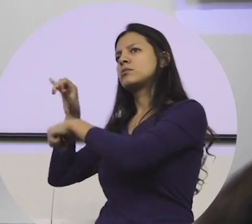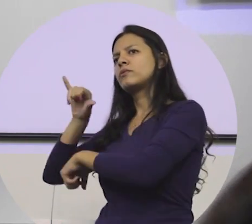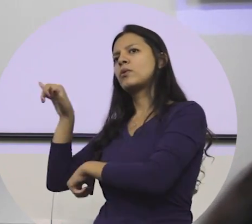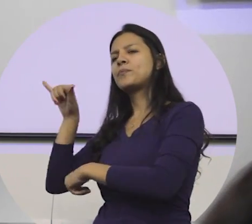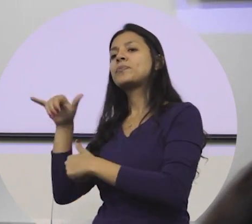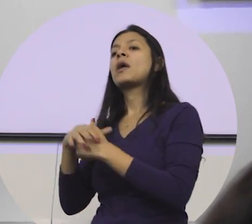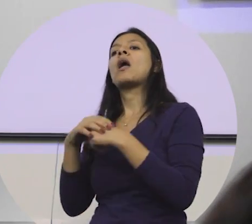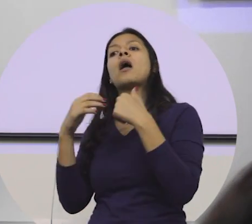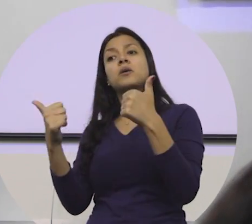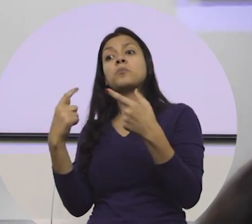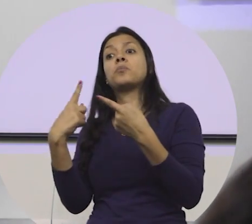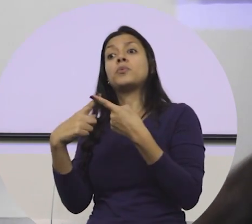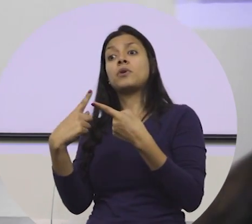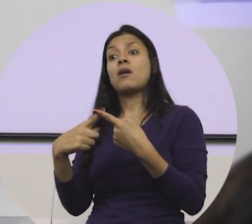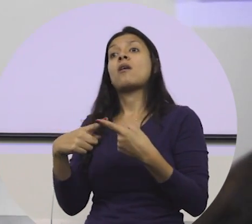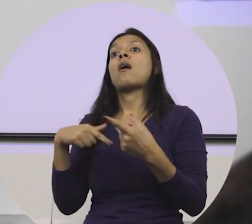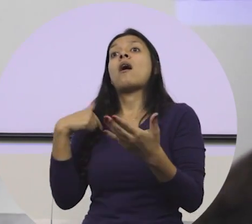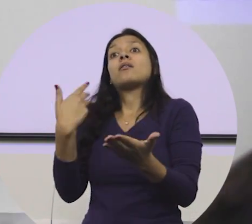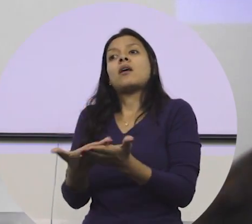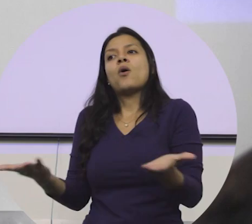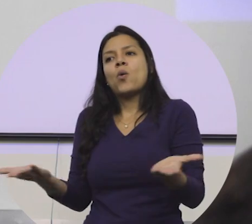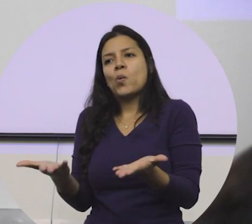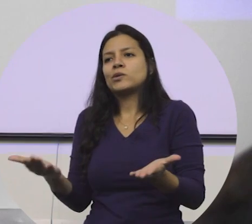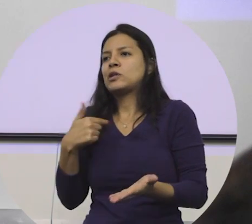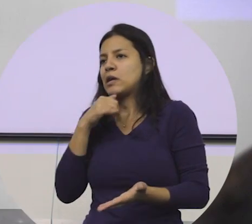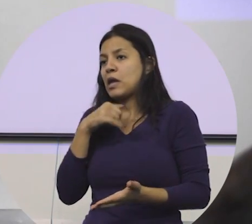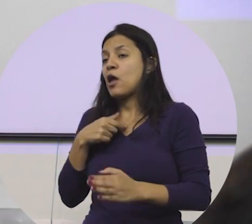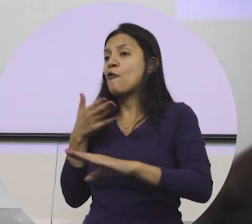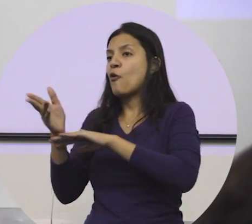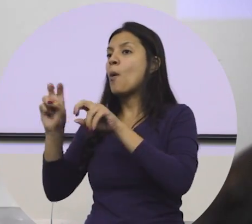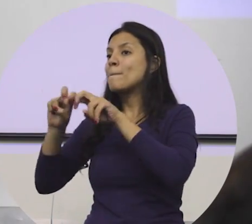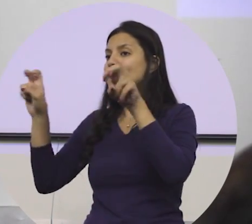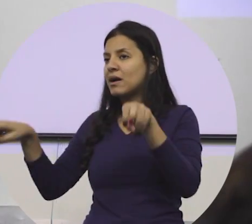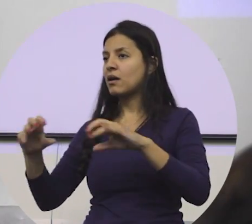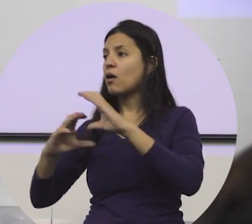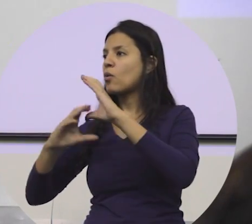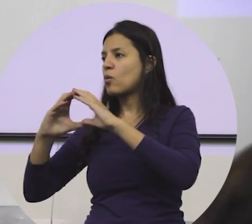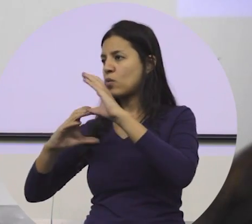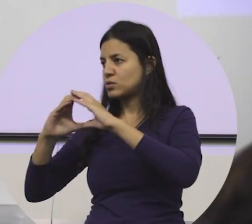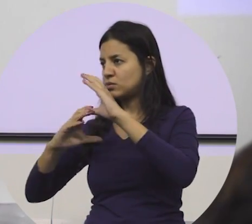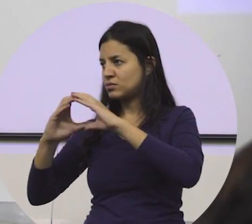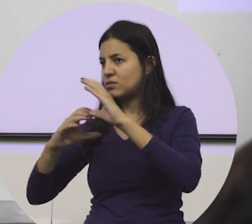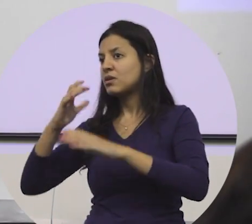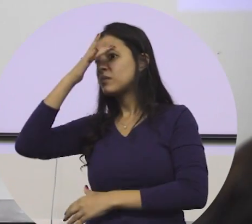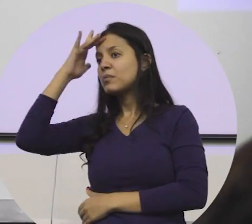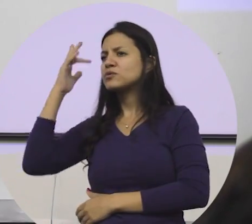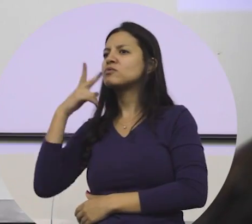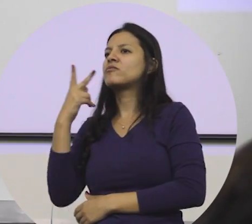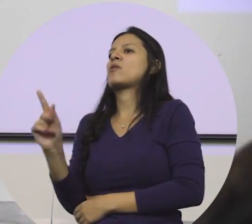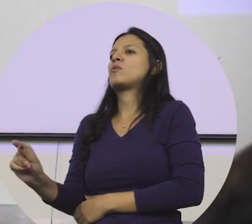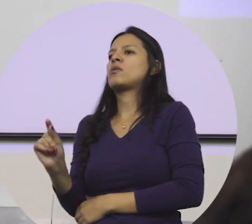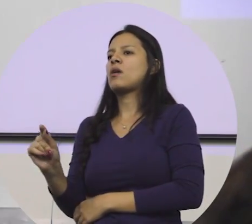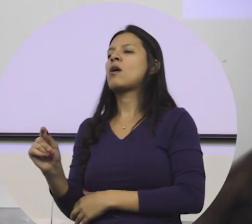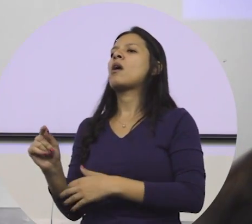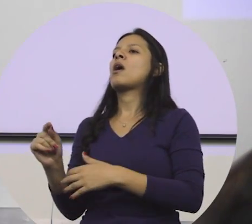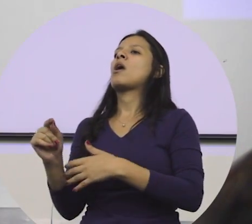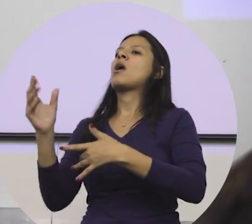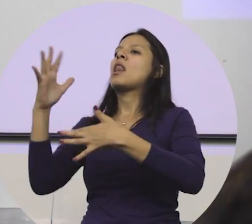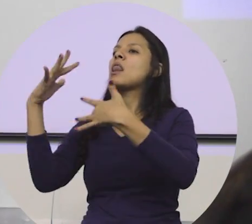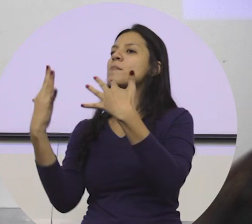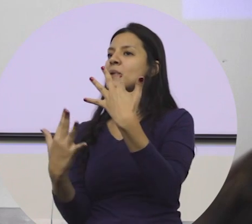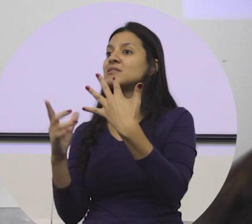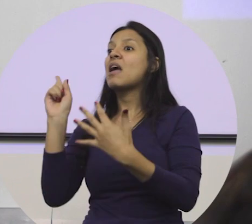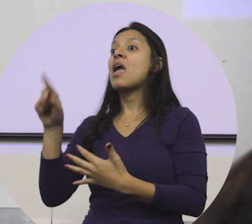Porque, na verdade, eu ainda escuto em bancas de concurso as pessoas dizendo que a língua brasileira é uma